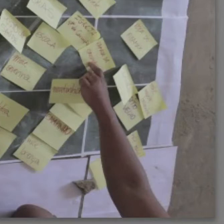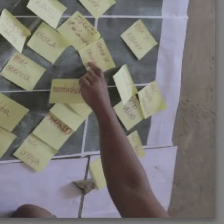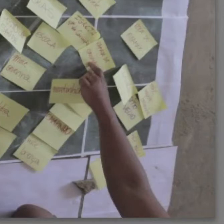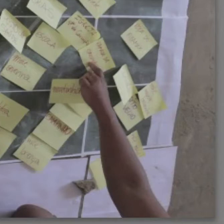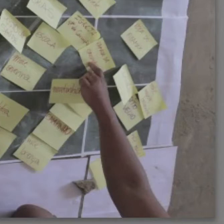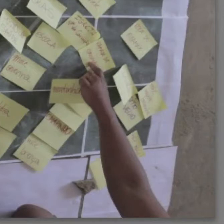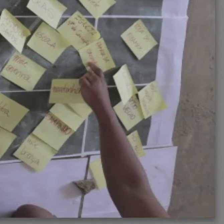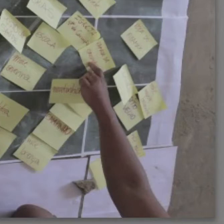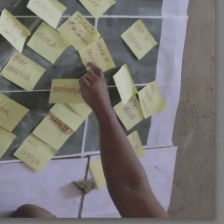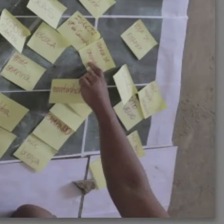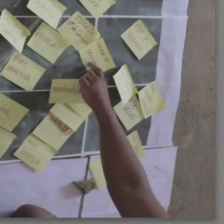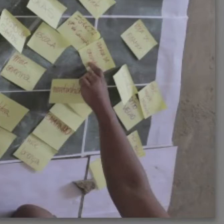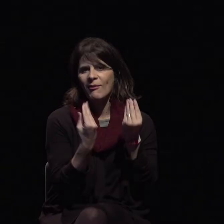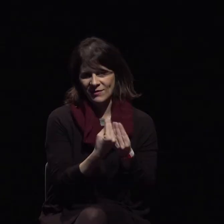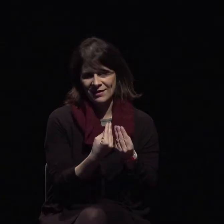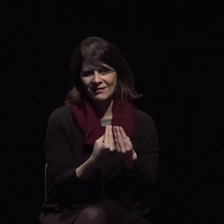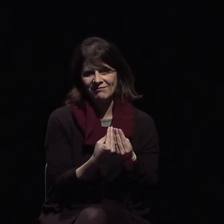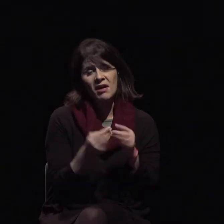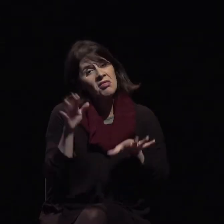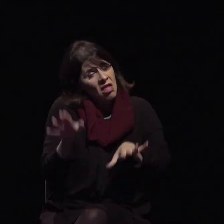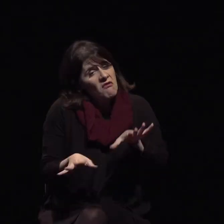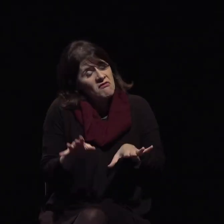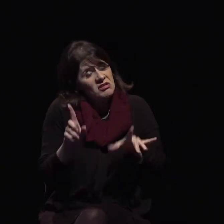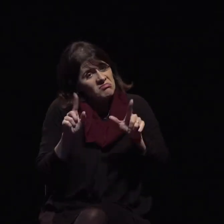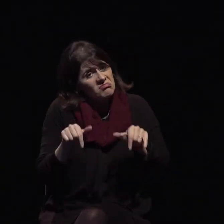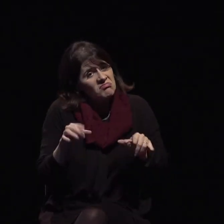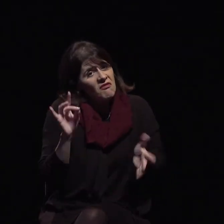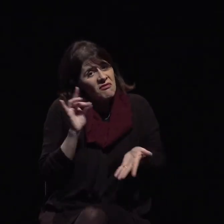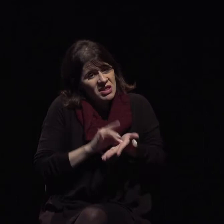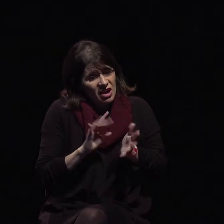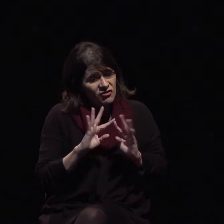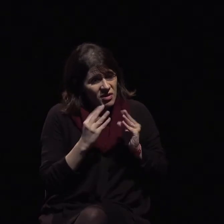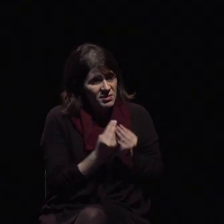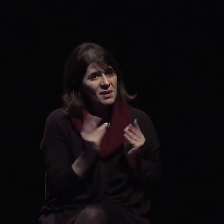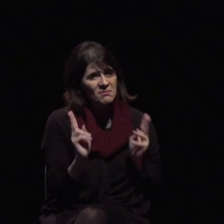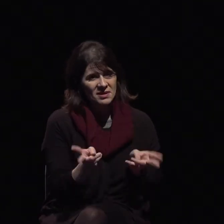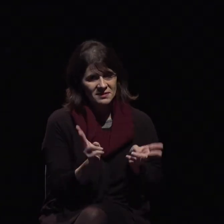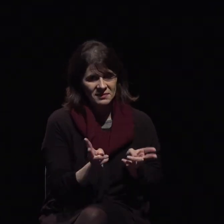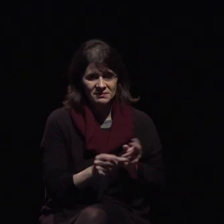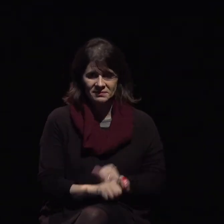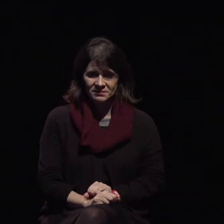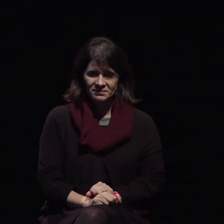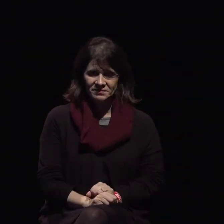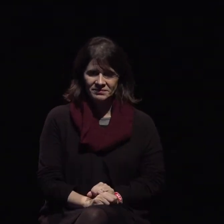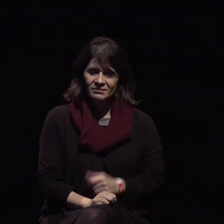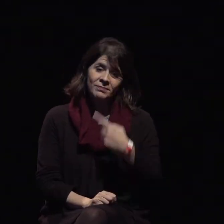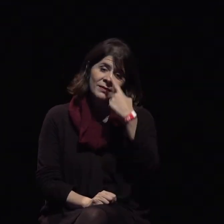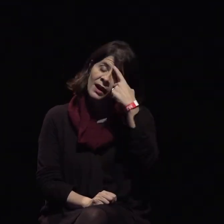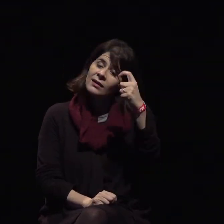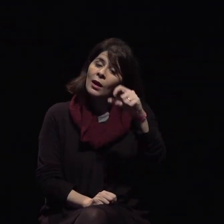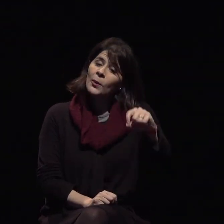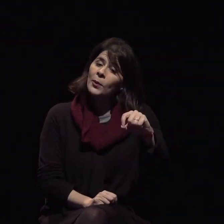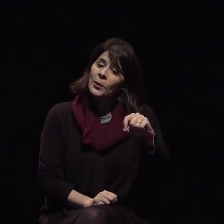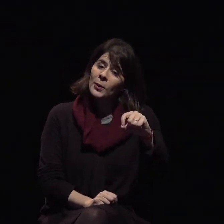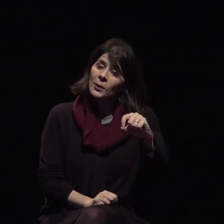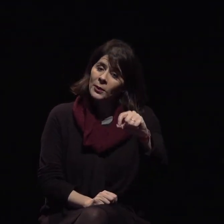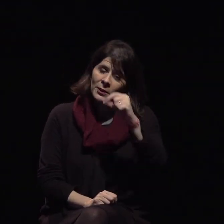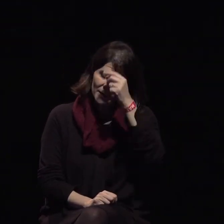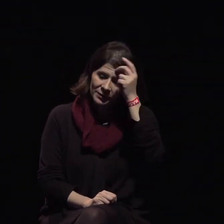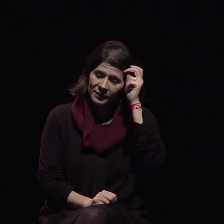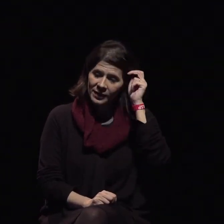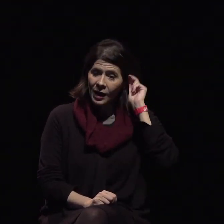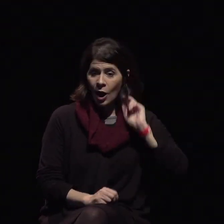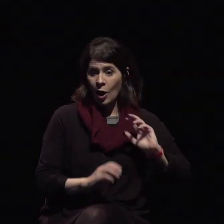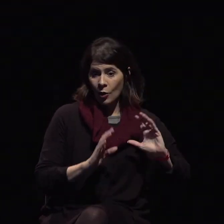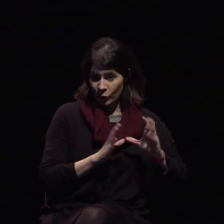a gente fez um encontro dessa galera. E aí, a ideia era que essa galera do Quilombo Santa Rosa